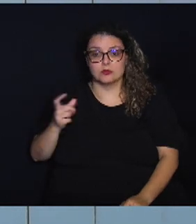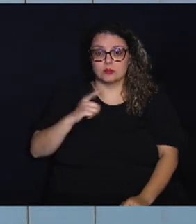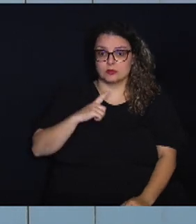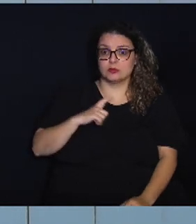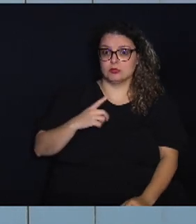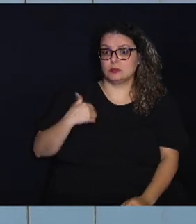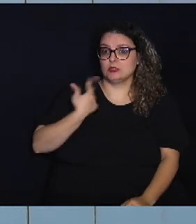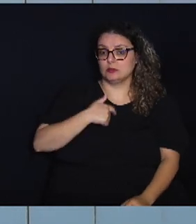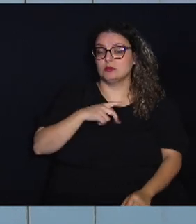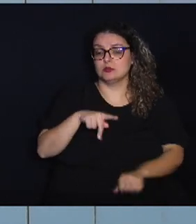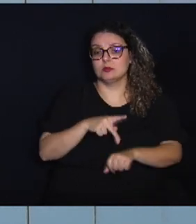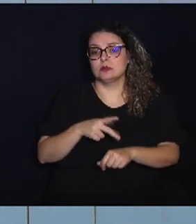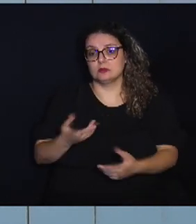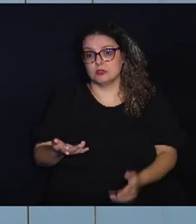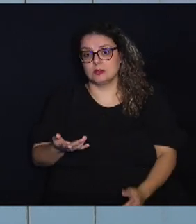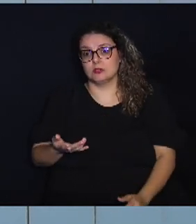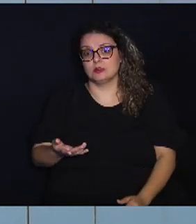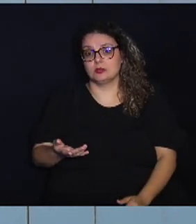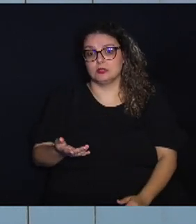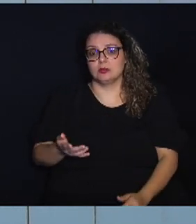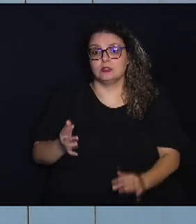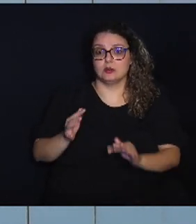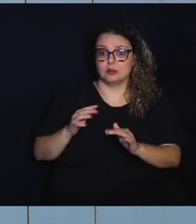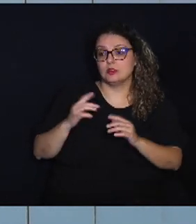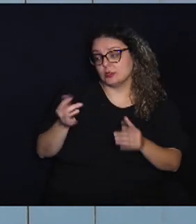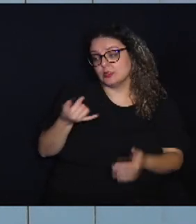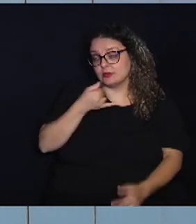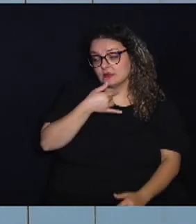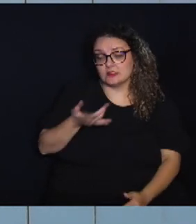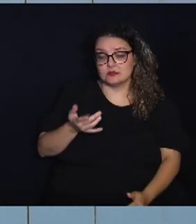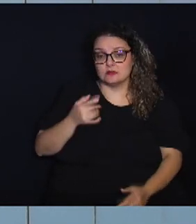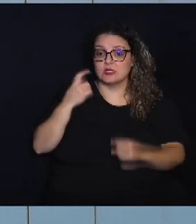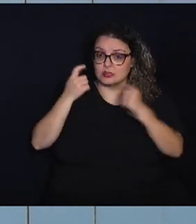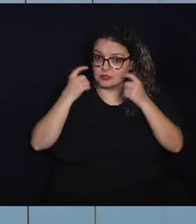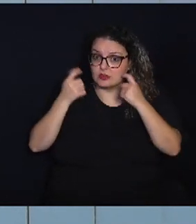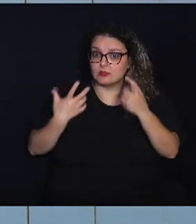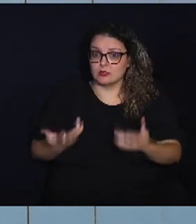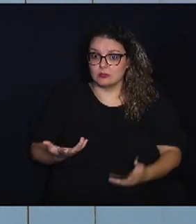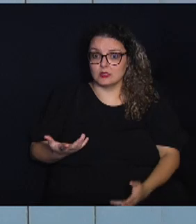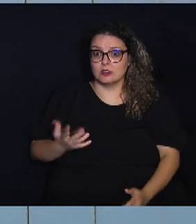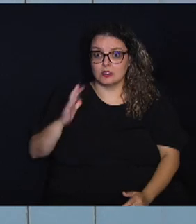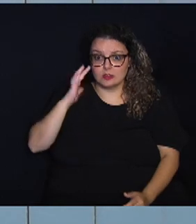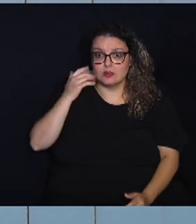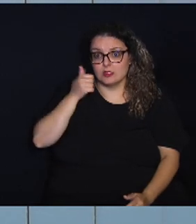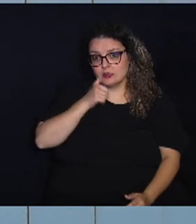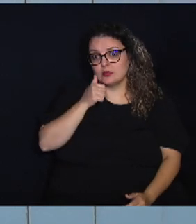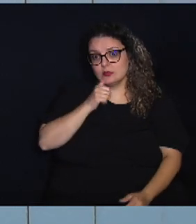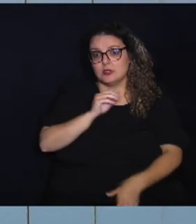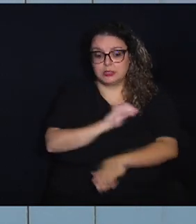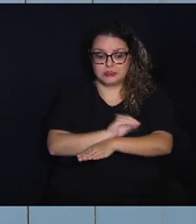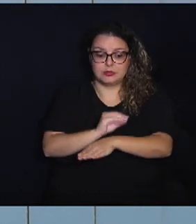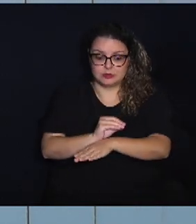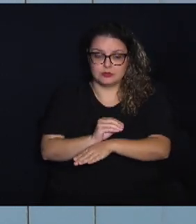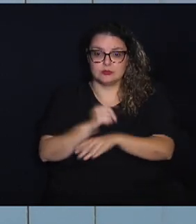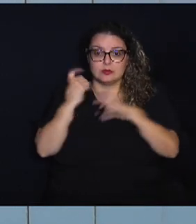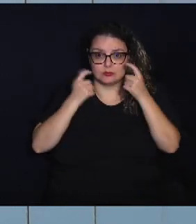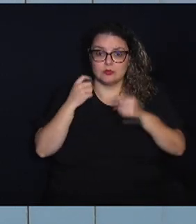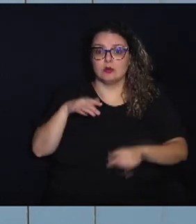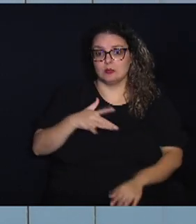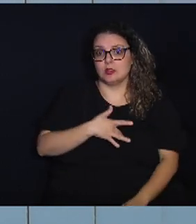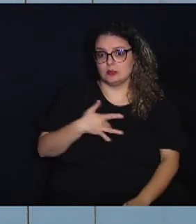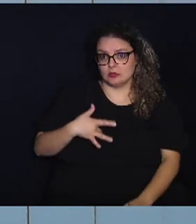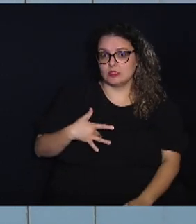nosso país, e isso daí infelizmente é preocupante, tá? Porque eu acho que as mulheres se preocupam mais,